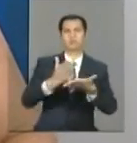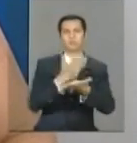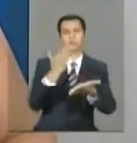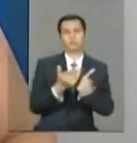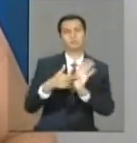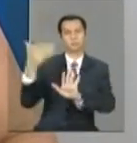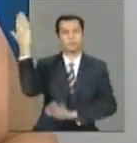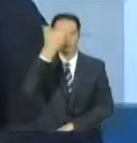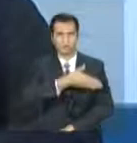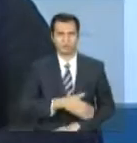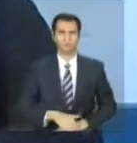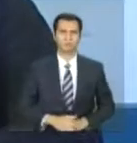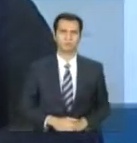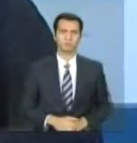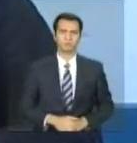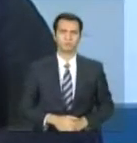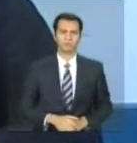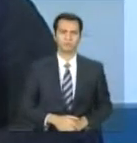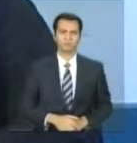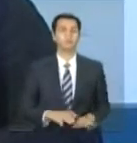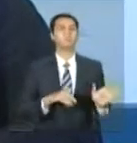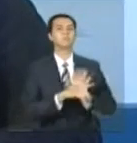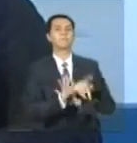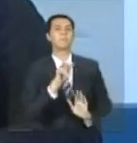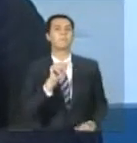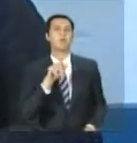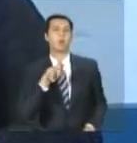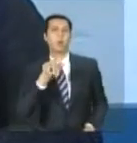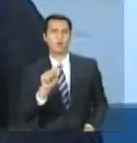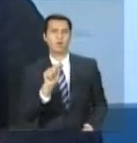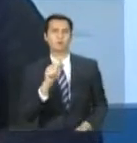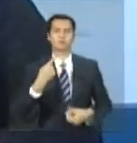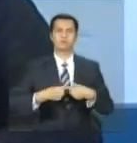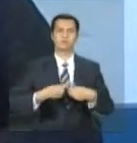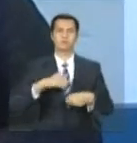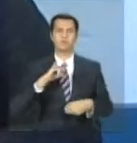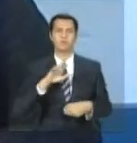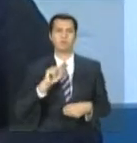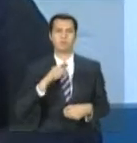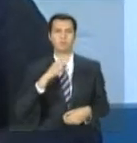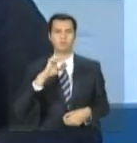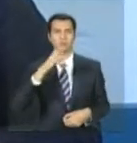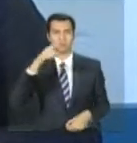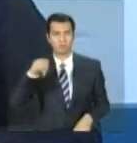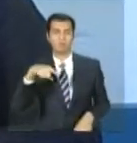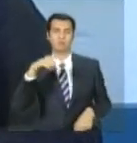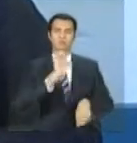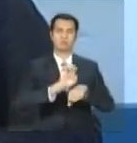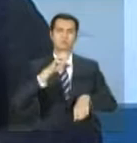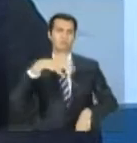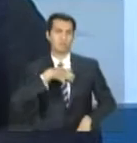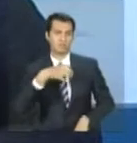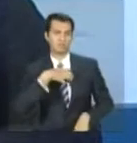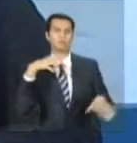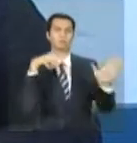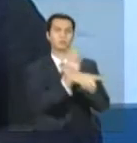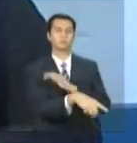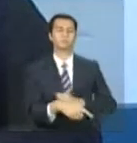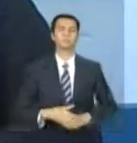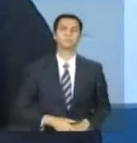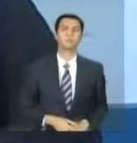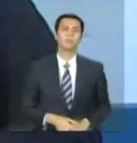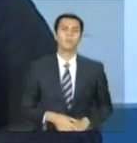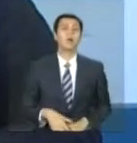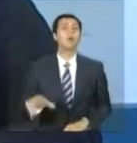tomou. Roberto, a Paula, de Irecê, na Bahia, pergunta: há uma previsão de quando serão